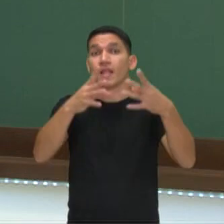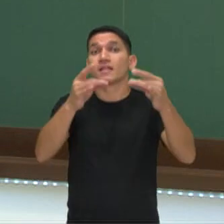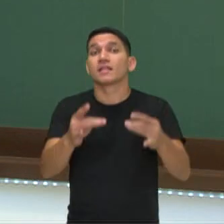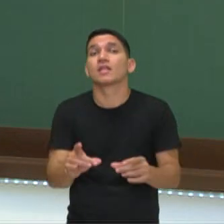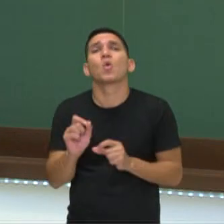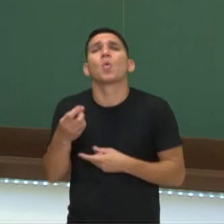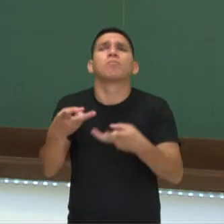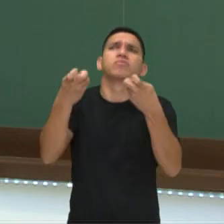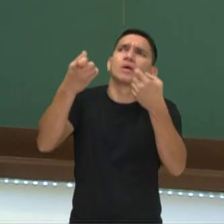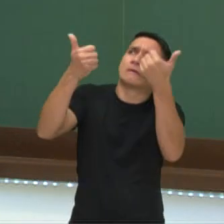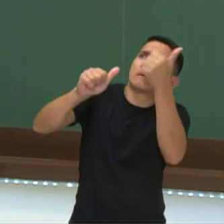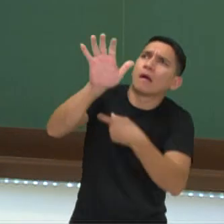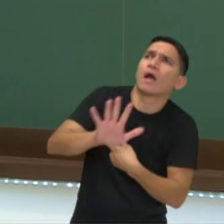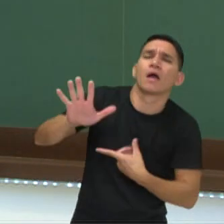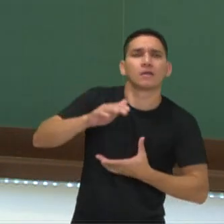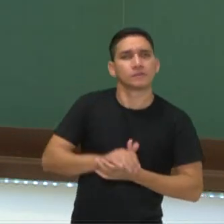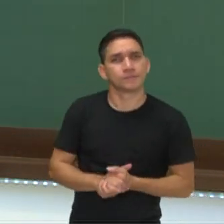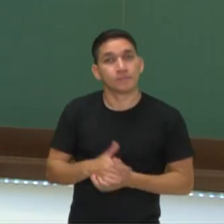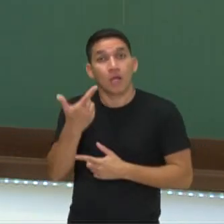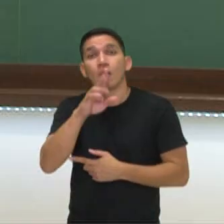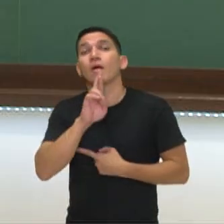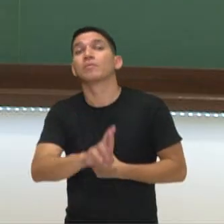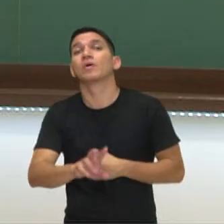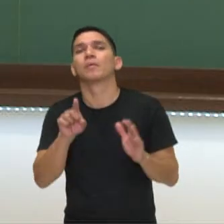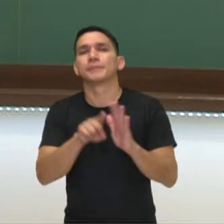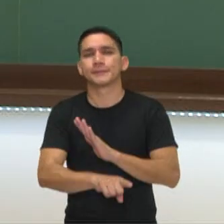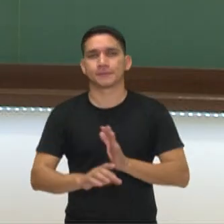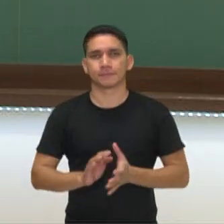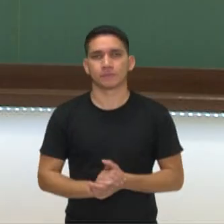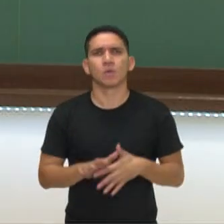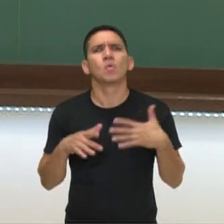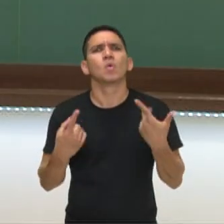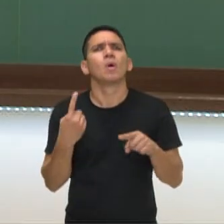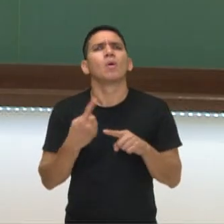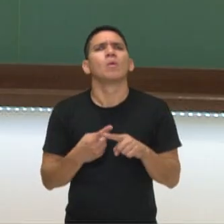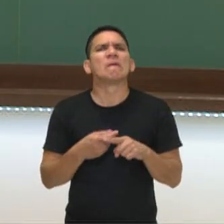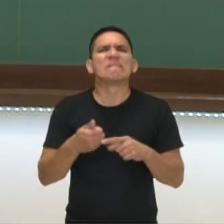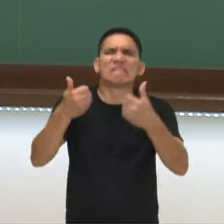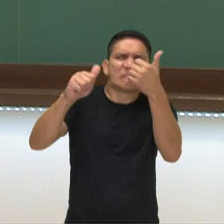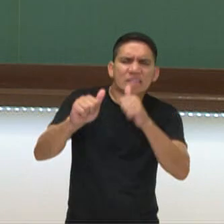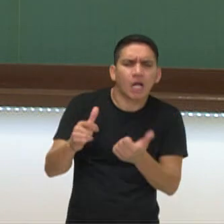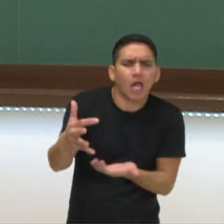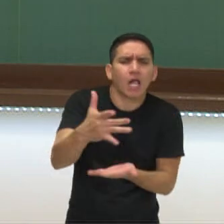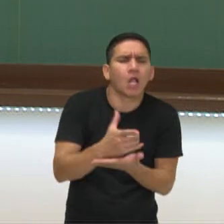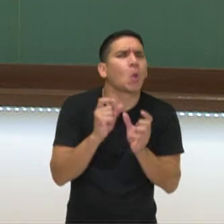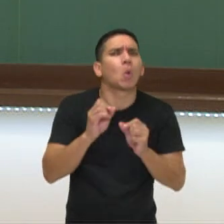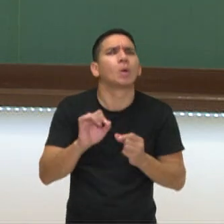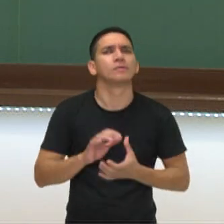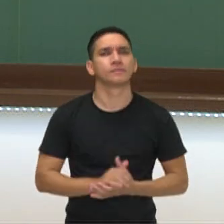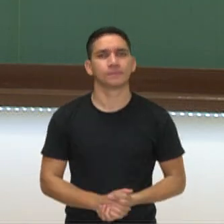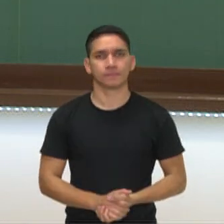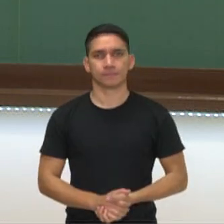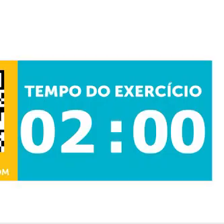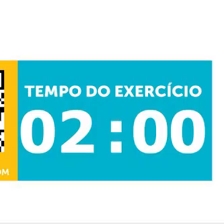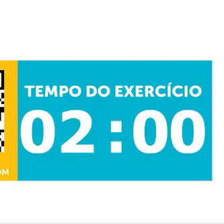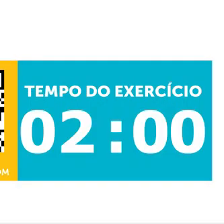imagem, o que você está vendo. Depois tente responder a pergunta, baseado nessa imagem: qual será a colheita?